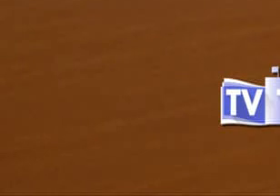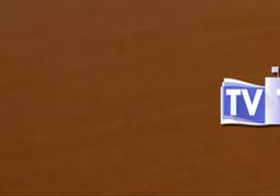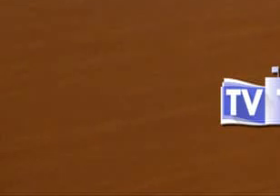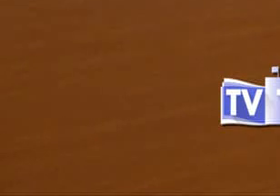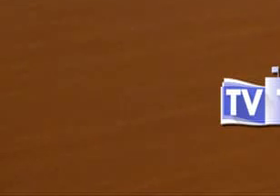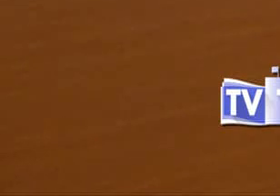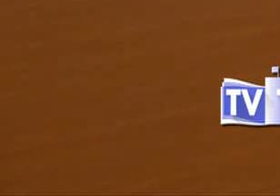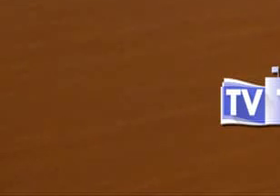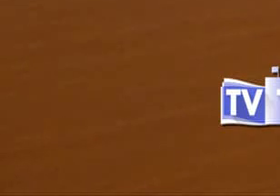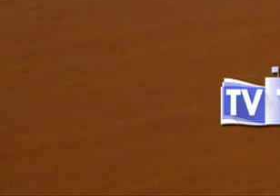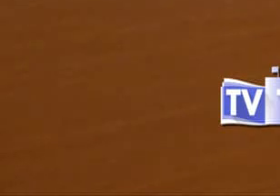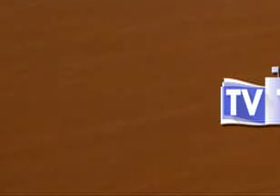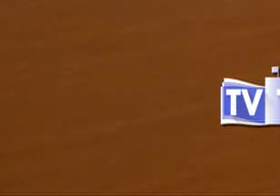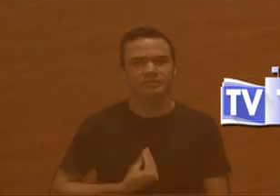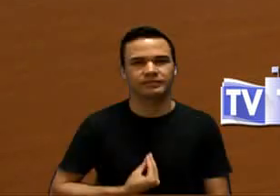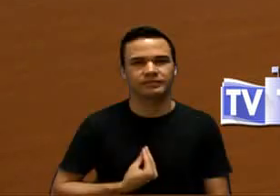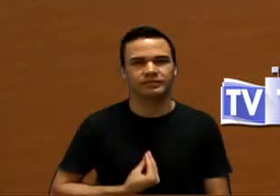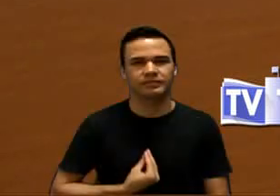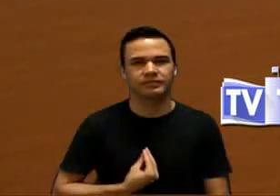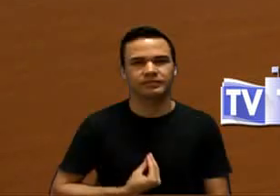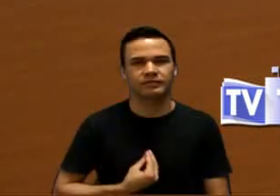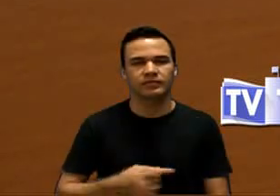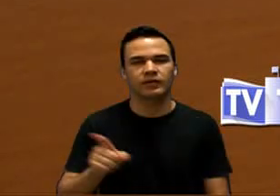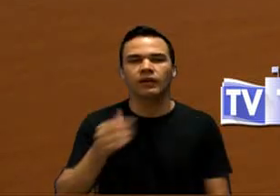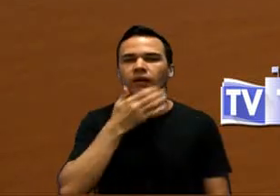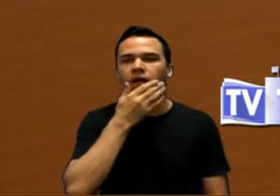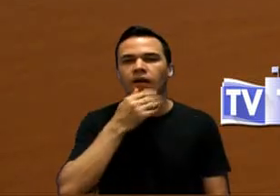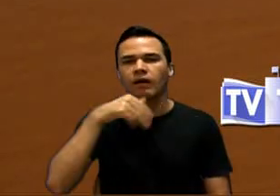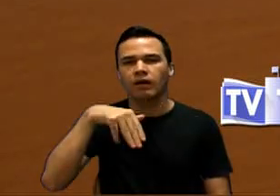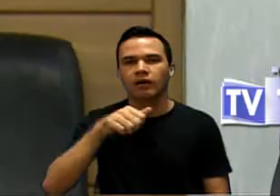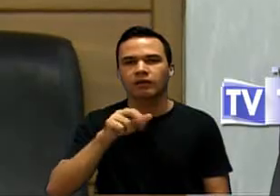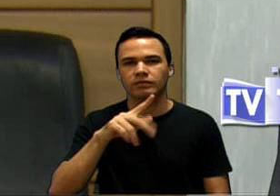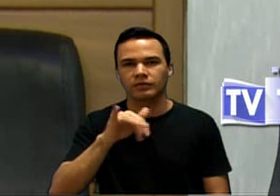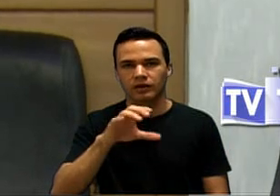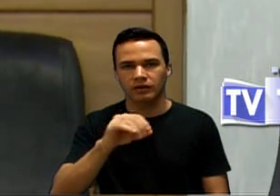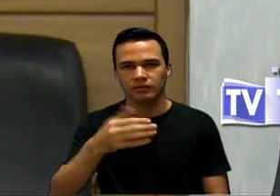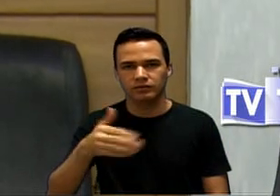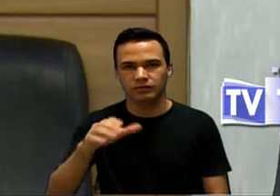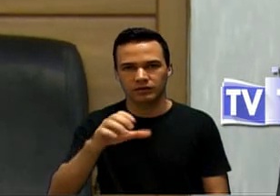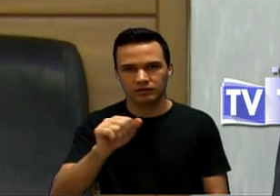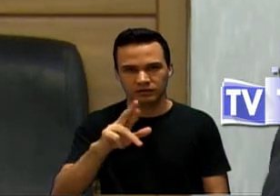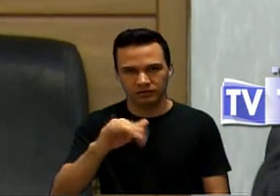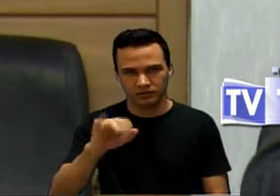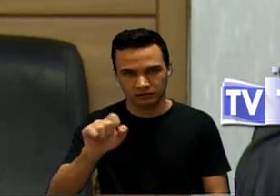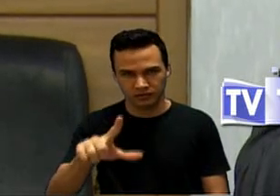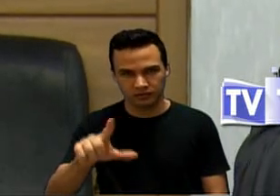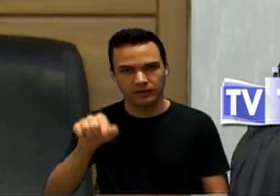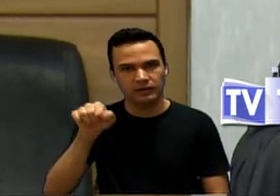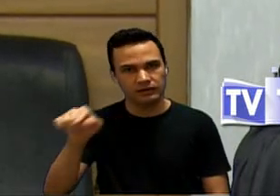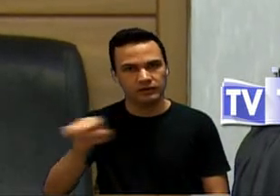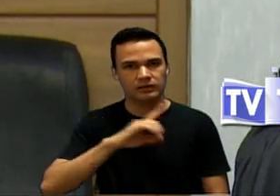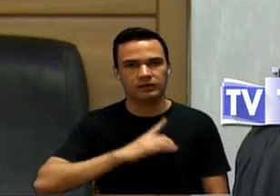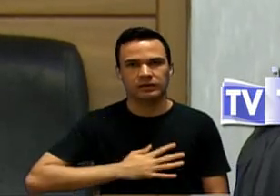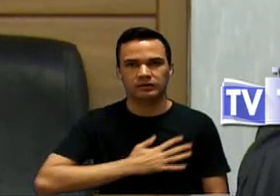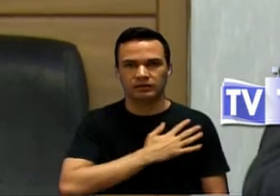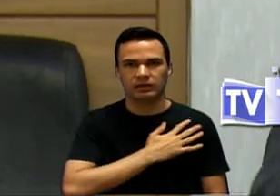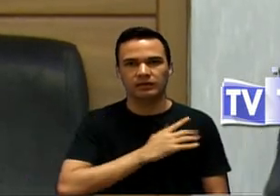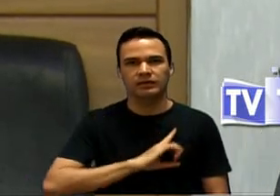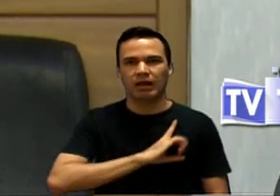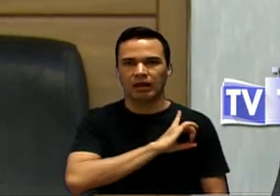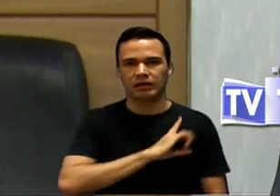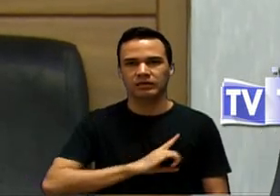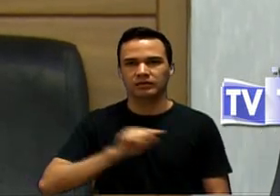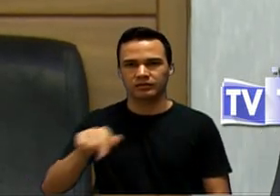anunciar a presença do Dr. Marcelo Carriel, delegado seccional da Polícia